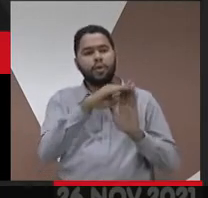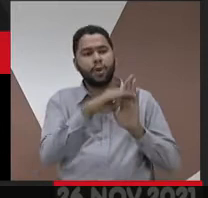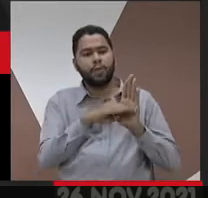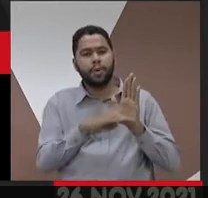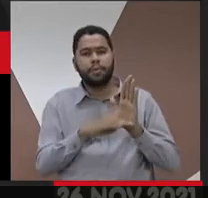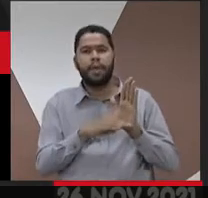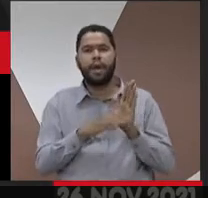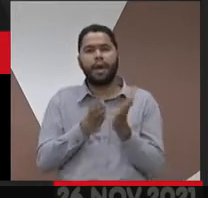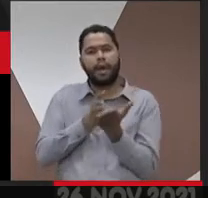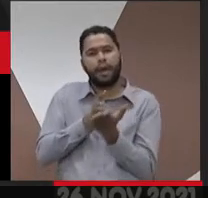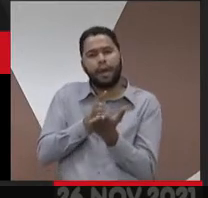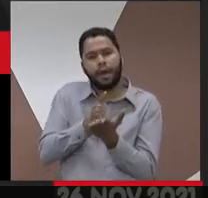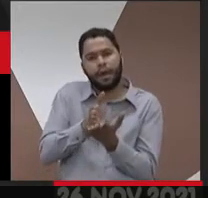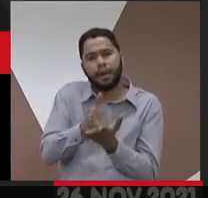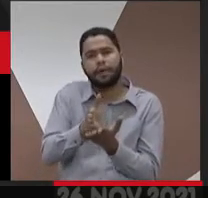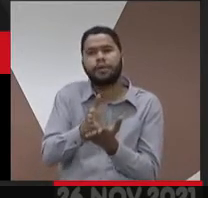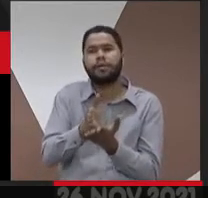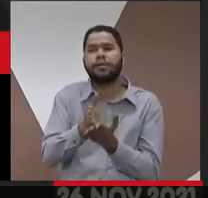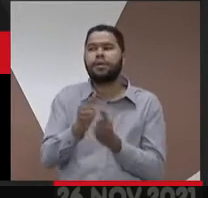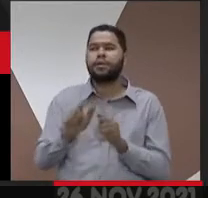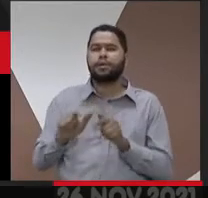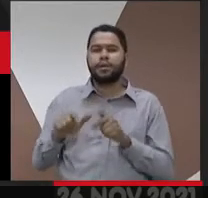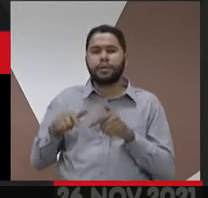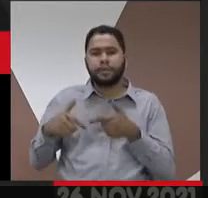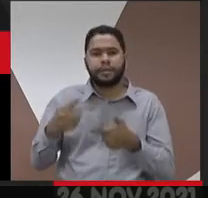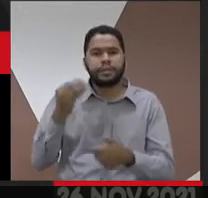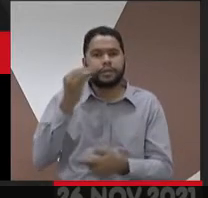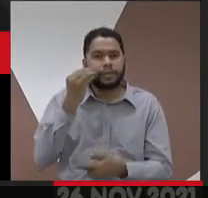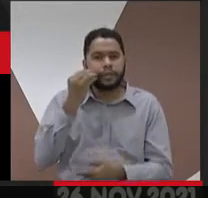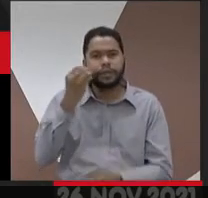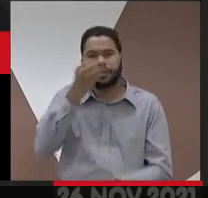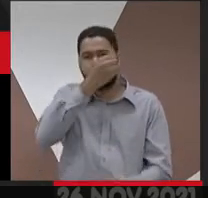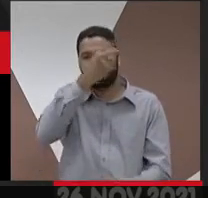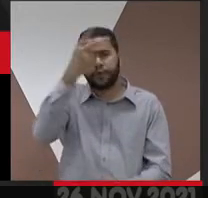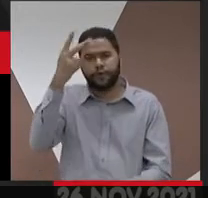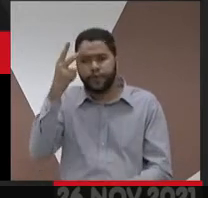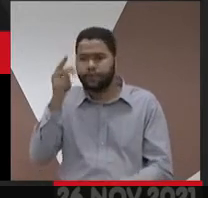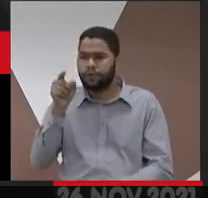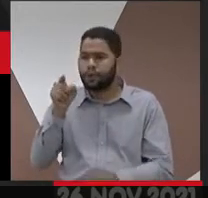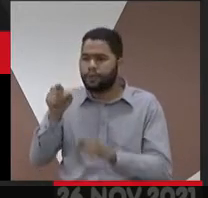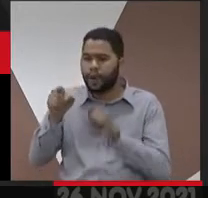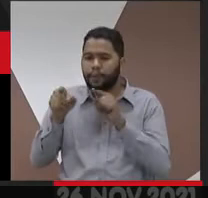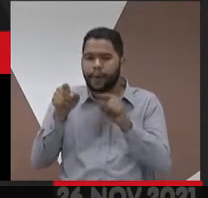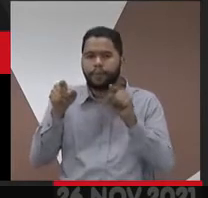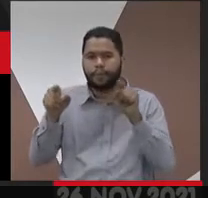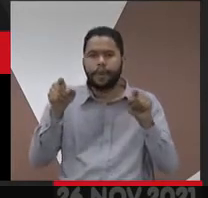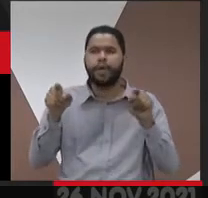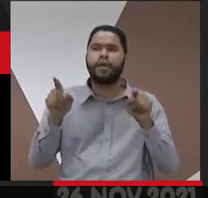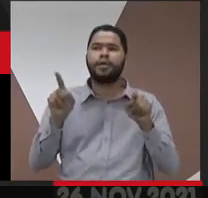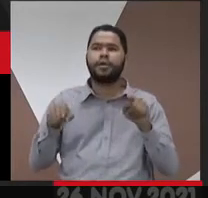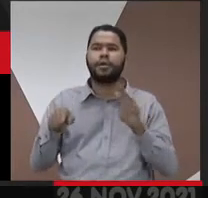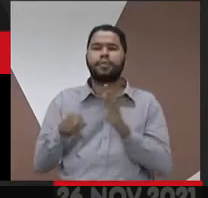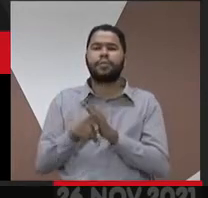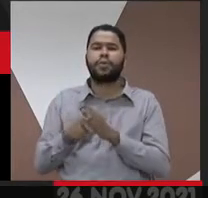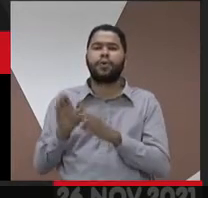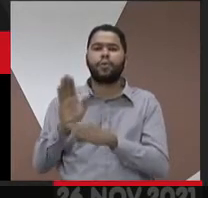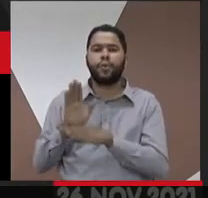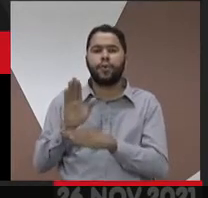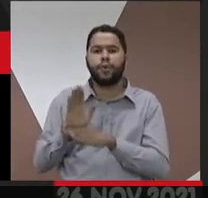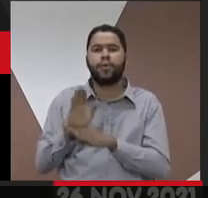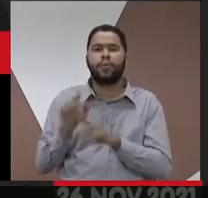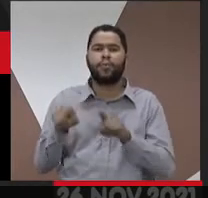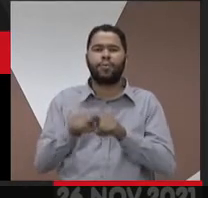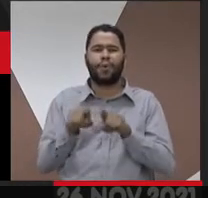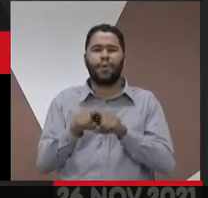alinhamento, ativamente buscamos as prefeituras que seriam beneficiadas pelo traçado. Essa foi uma linha de corte que